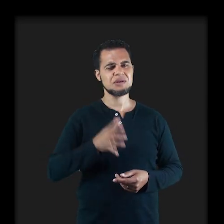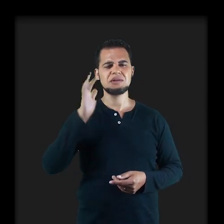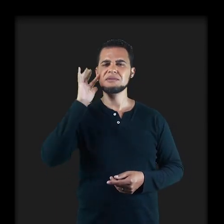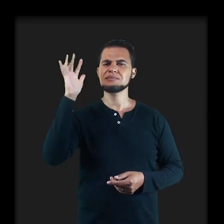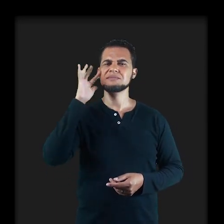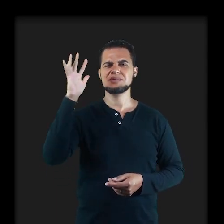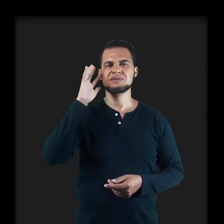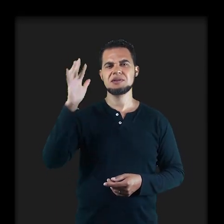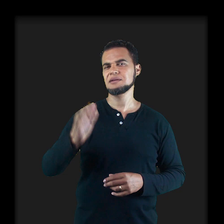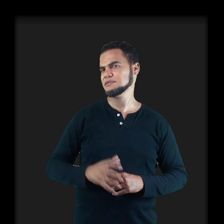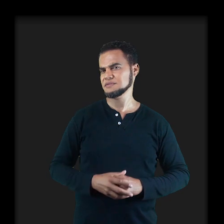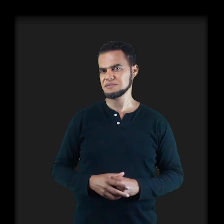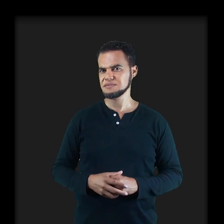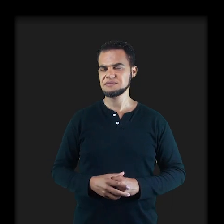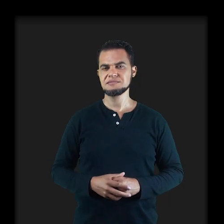já imaginava.